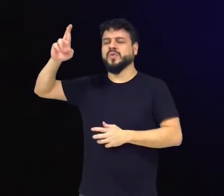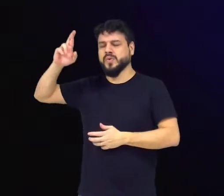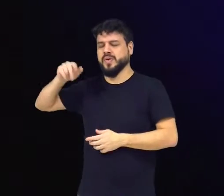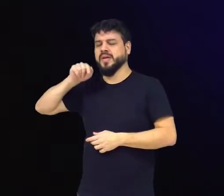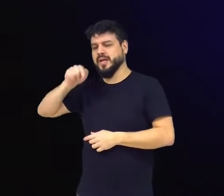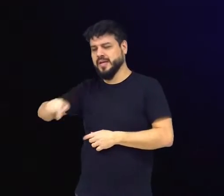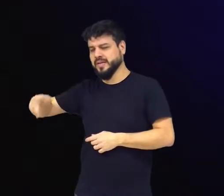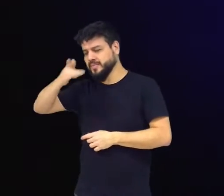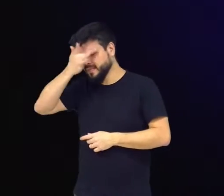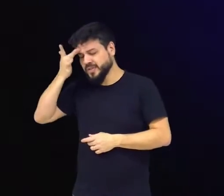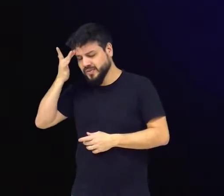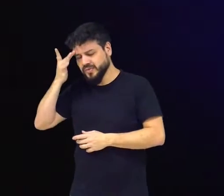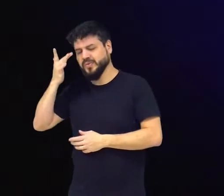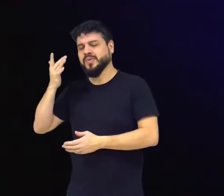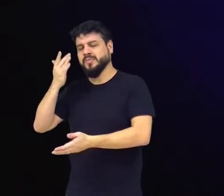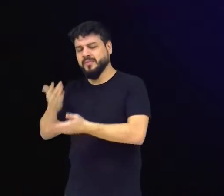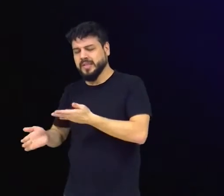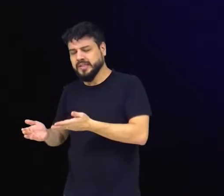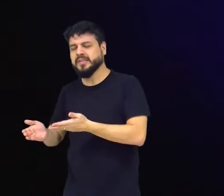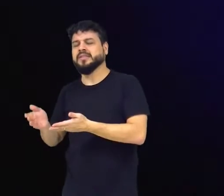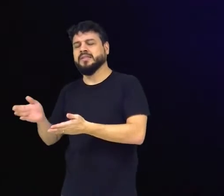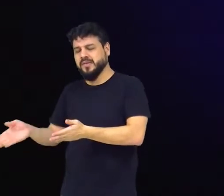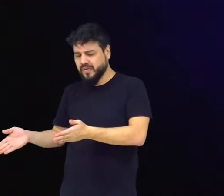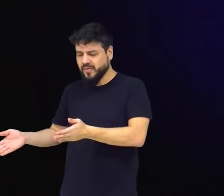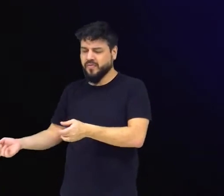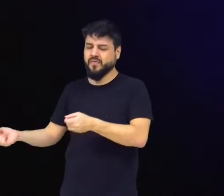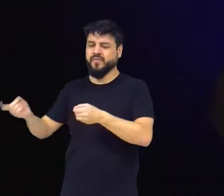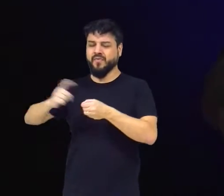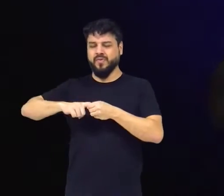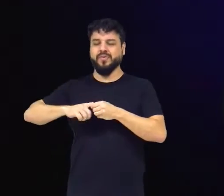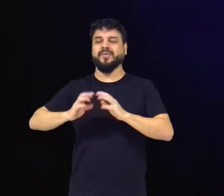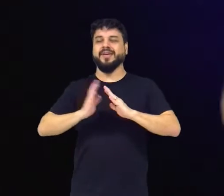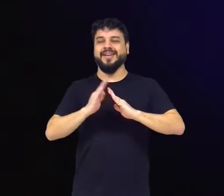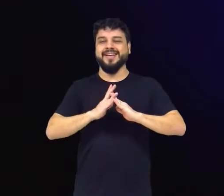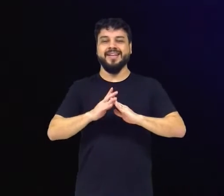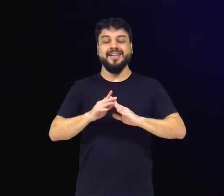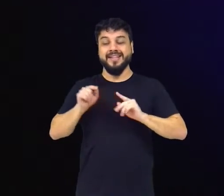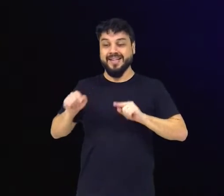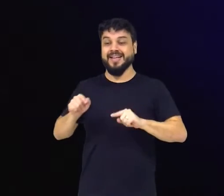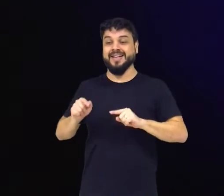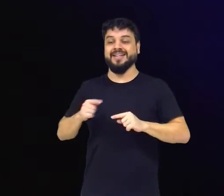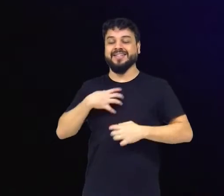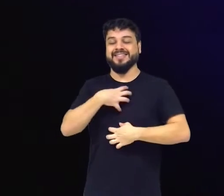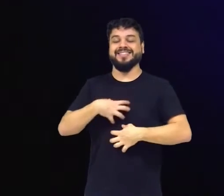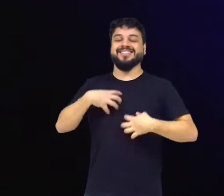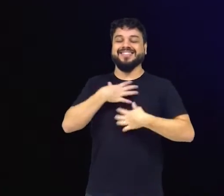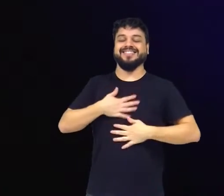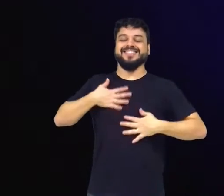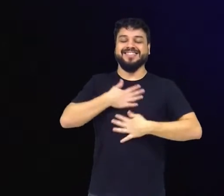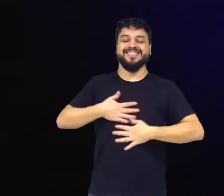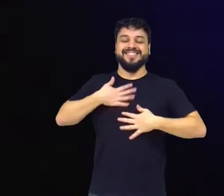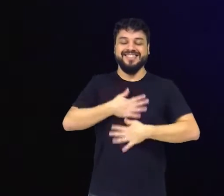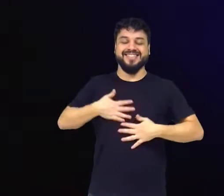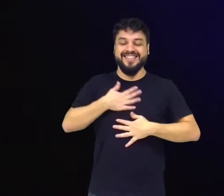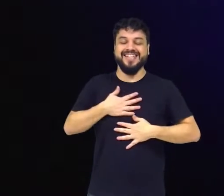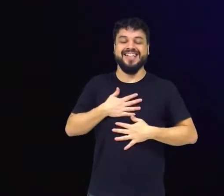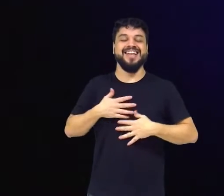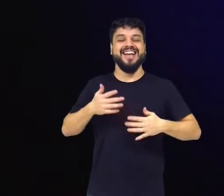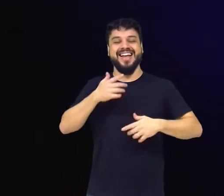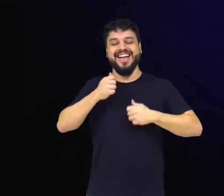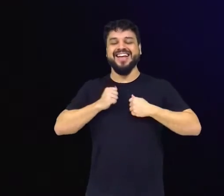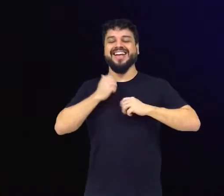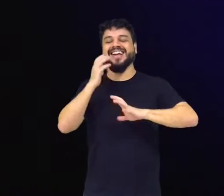como os que sonham. Então a nossa boca se encheu de riso, a nossa língua de cânticos. Então se dizia entre